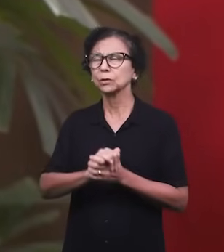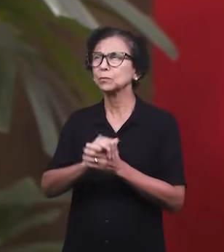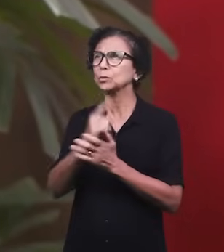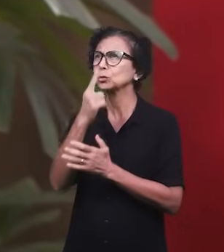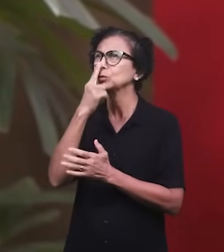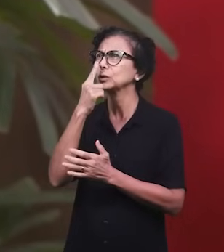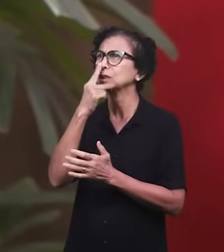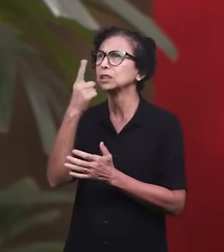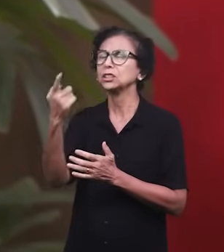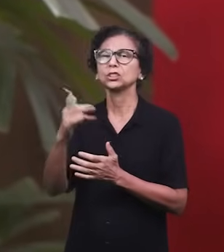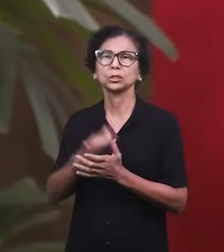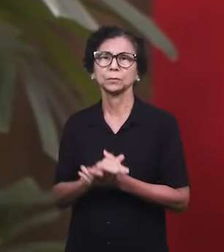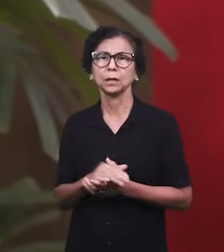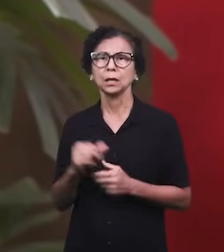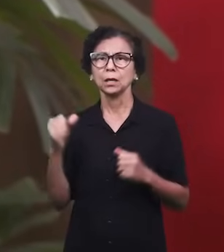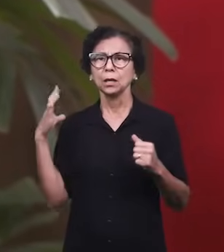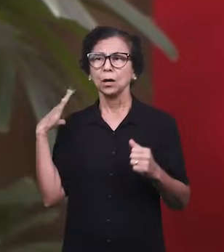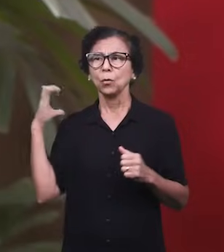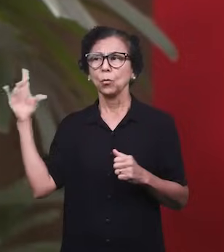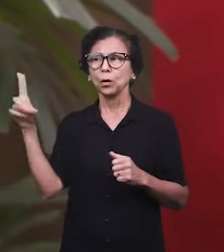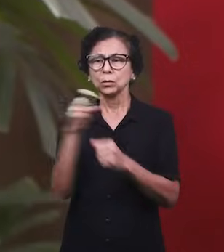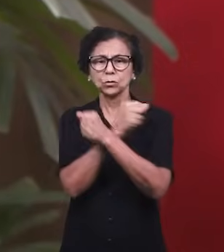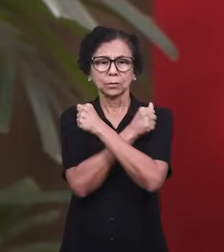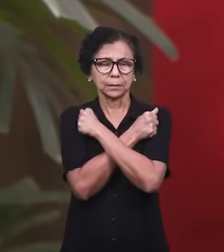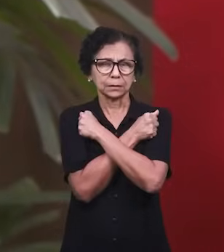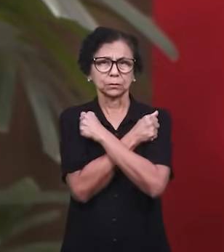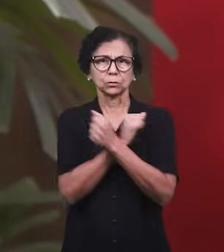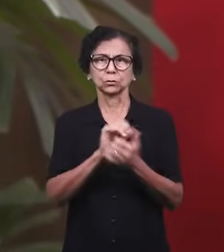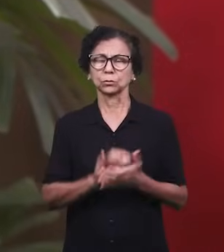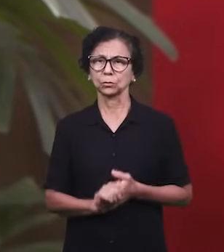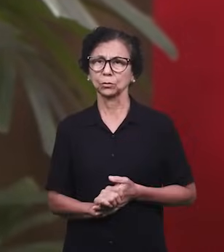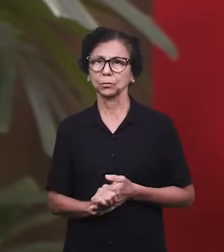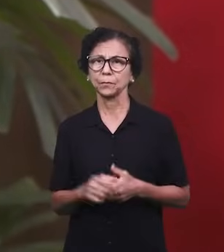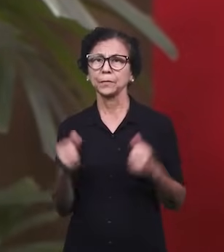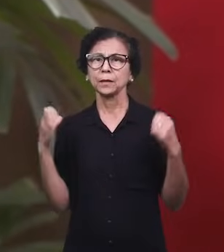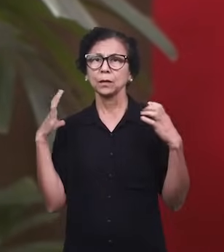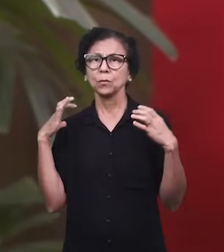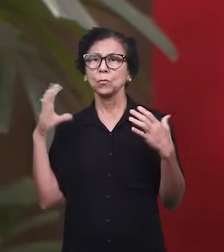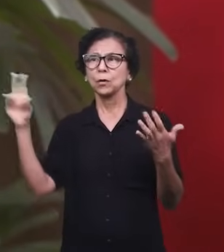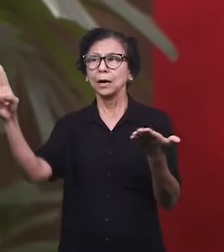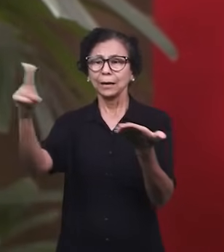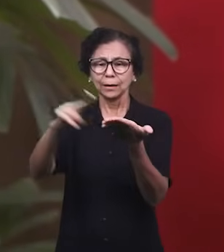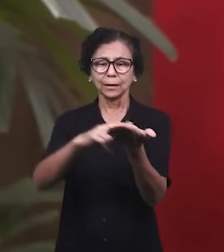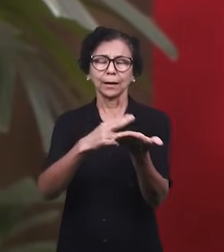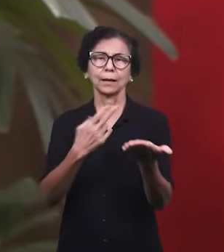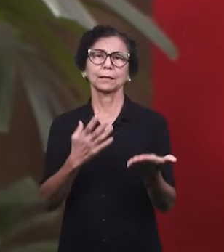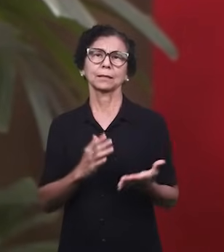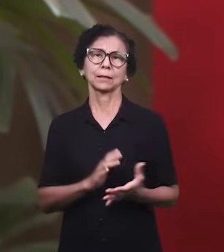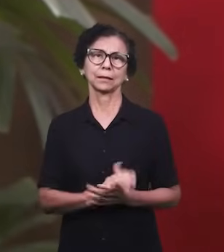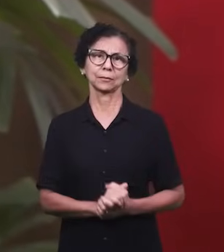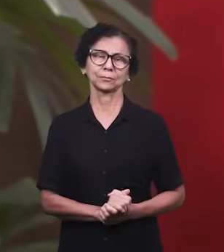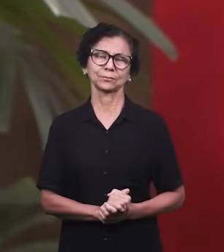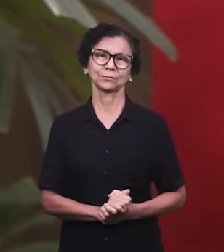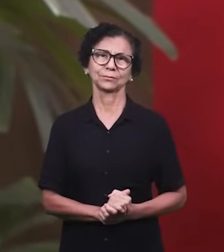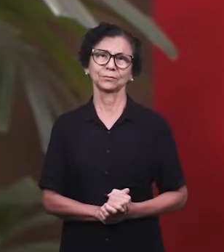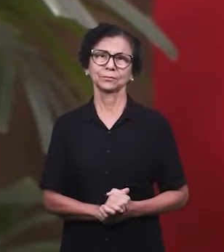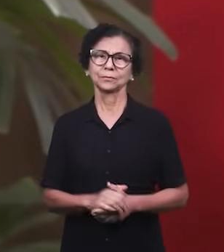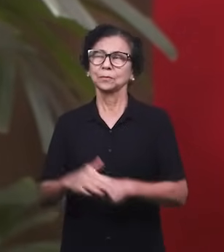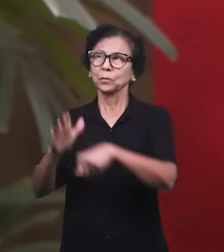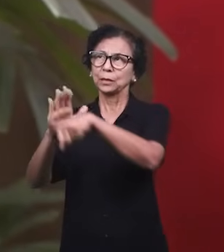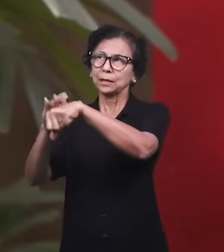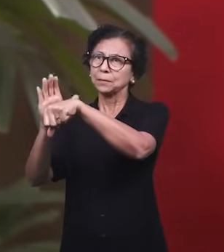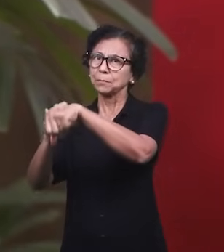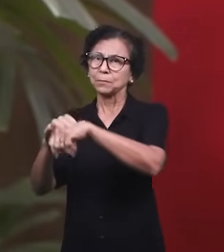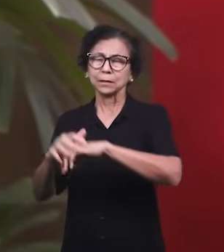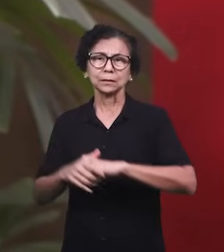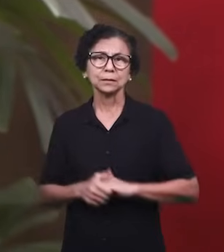Senhor. Abraçada pelo anjo, receber a carta ali no sonho, que veio da parte do Senhor. A notícia ali que não foi escrita